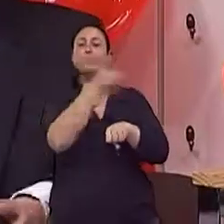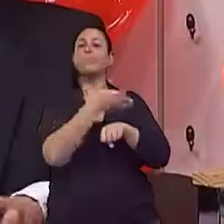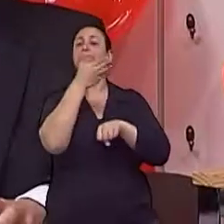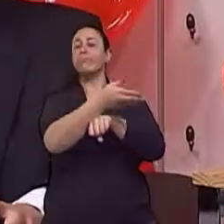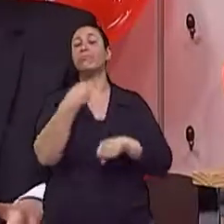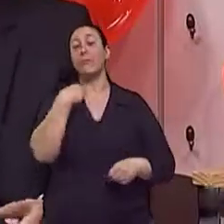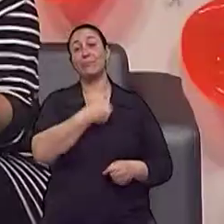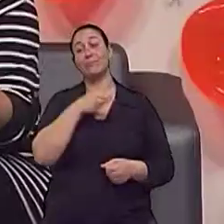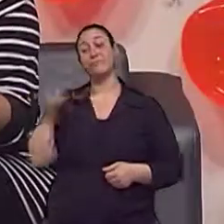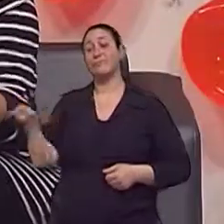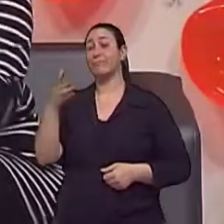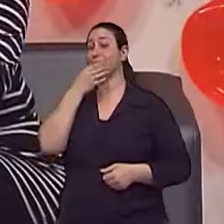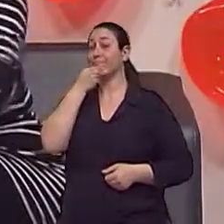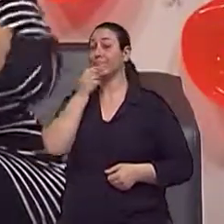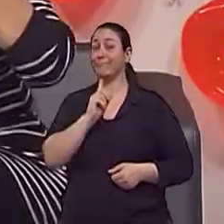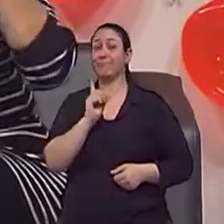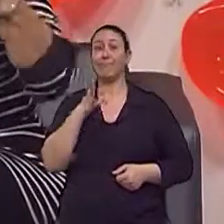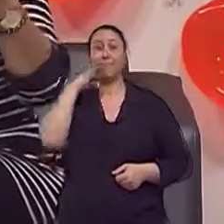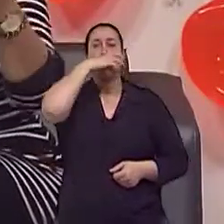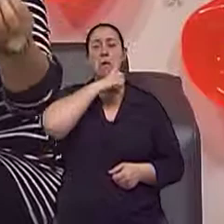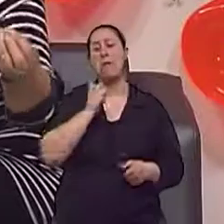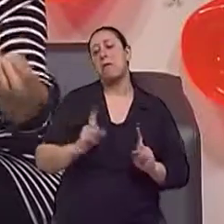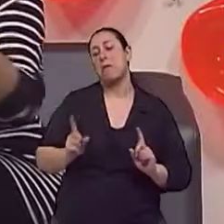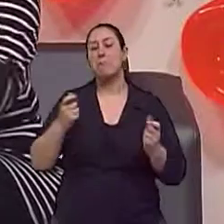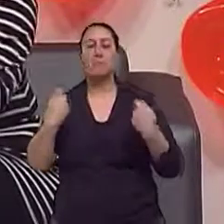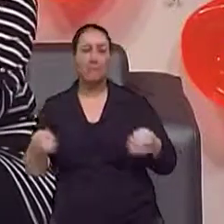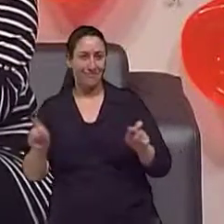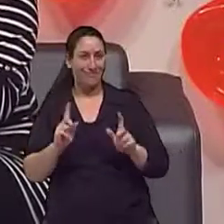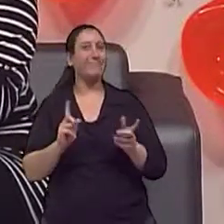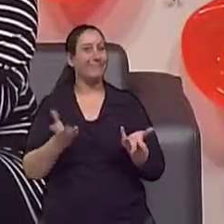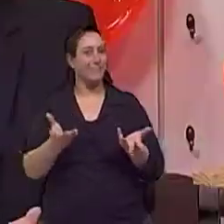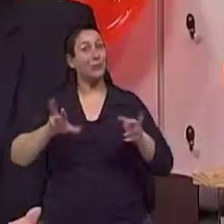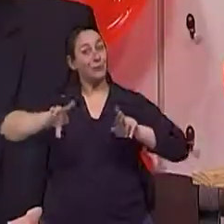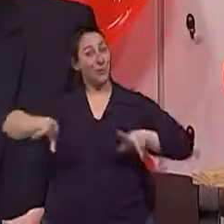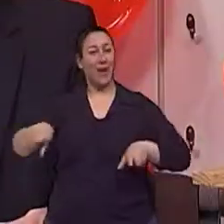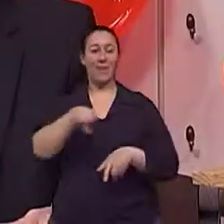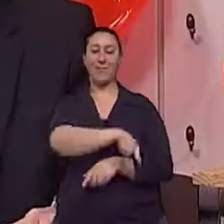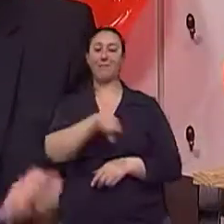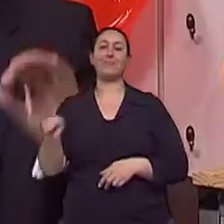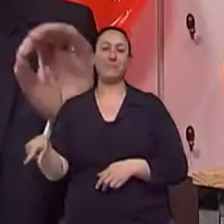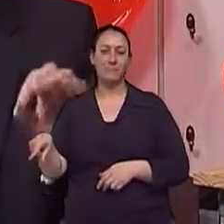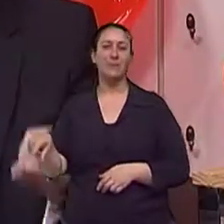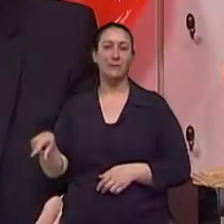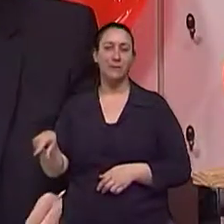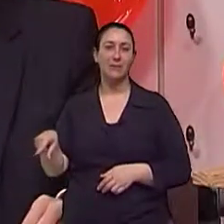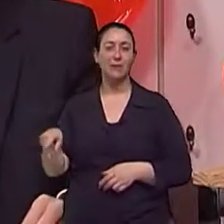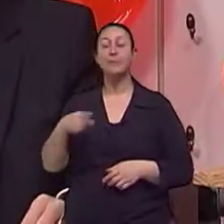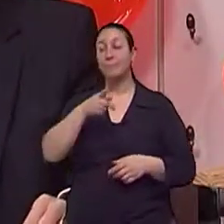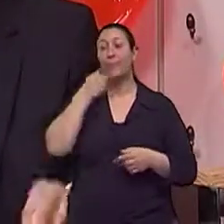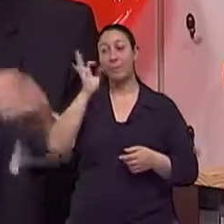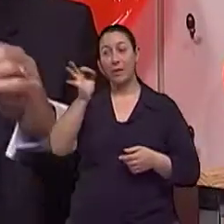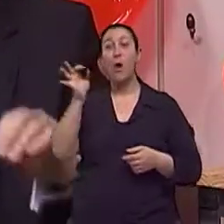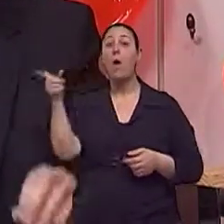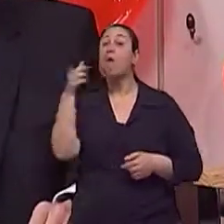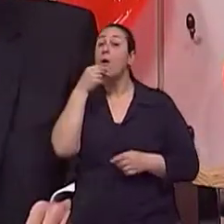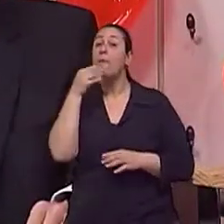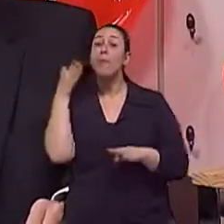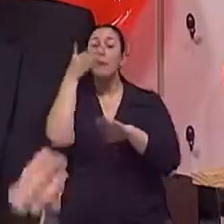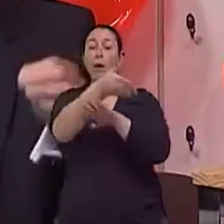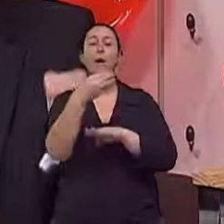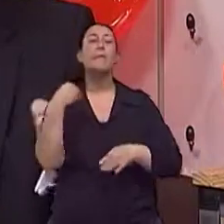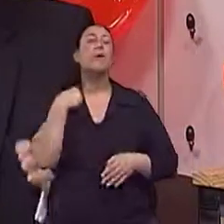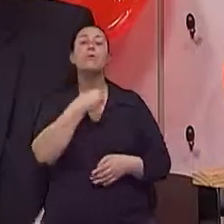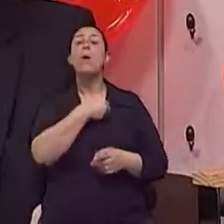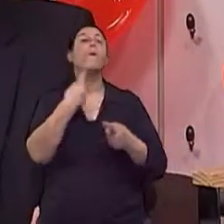nós mulheres cuidamos mais da nossa saúde ao longo da vida do que os homens Os homens vão por dois motivos no cardiologista